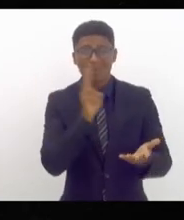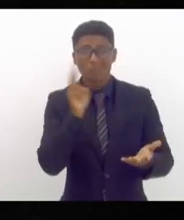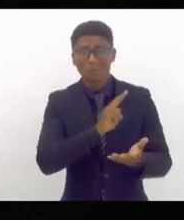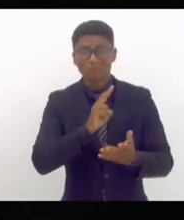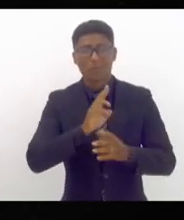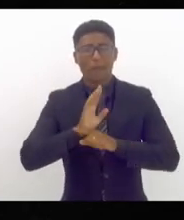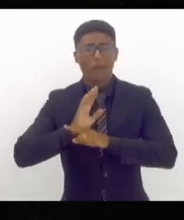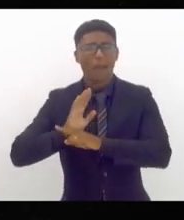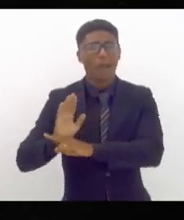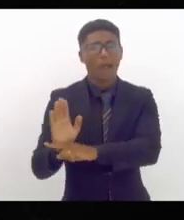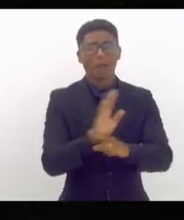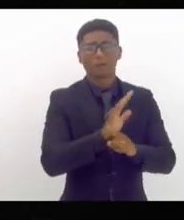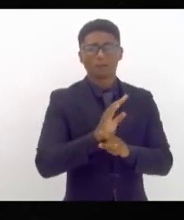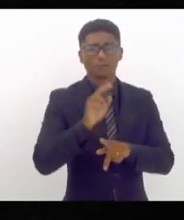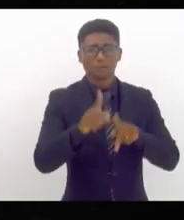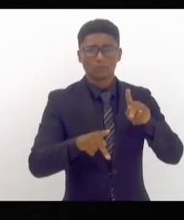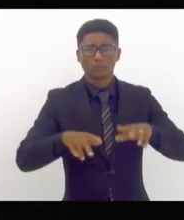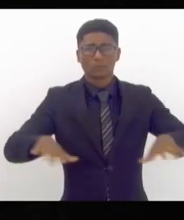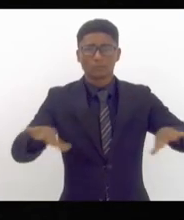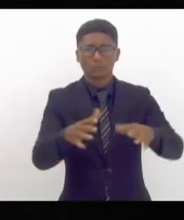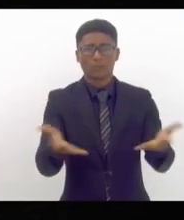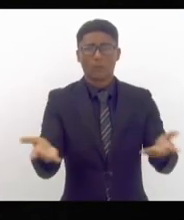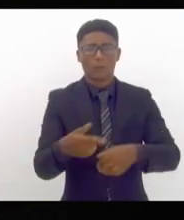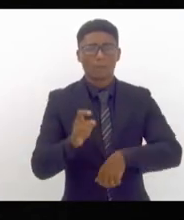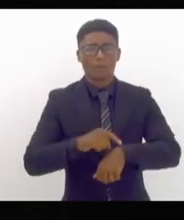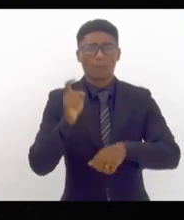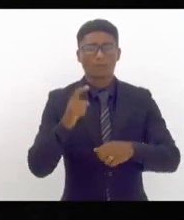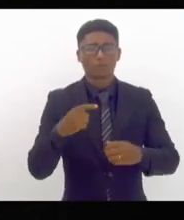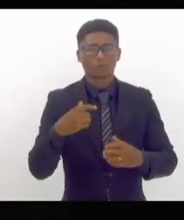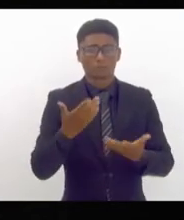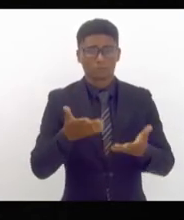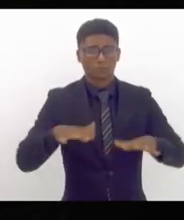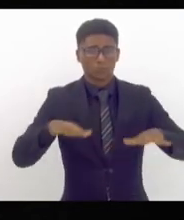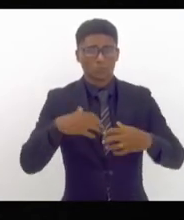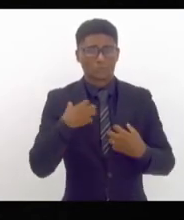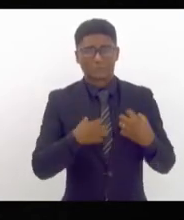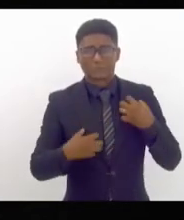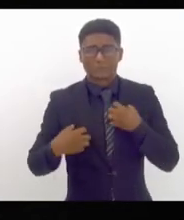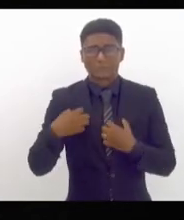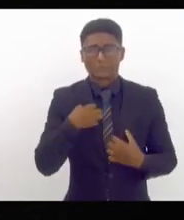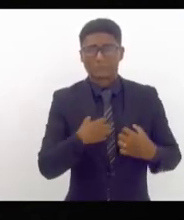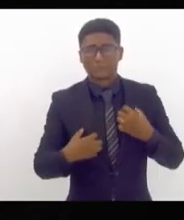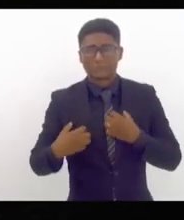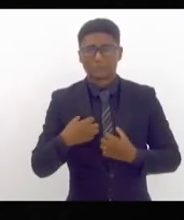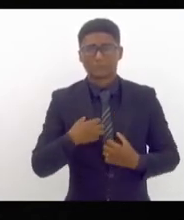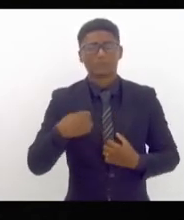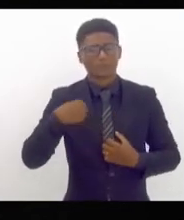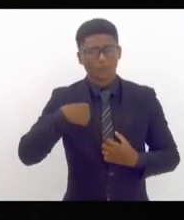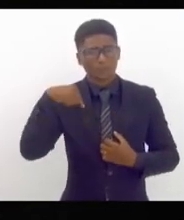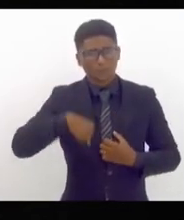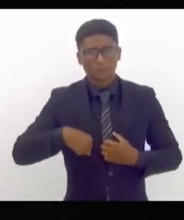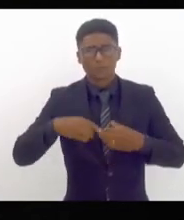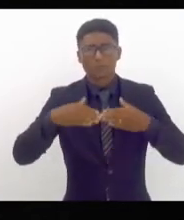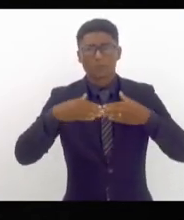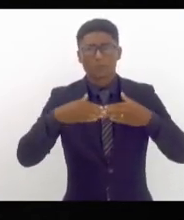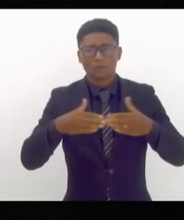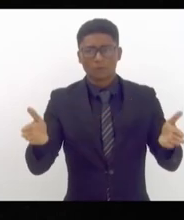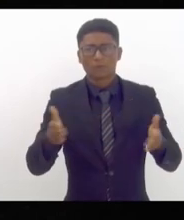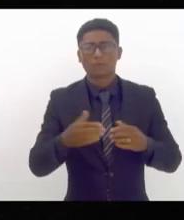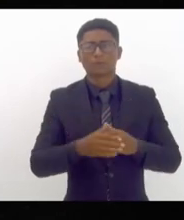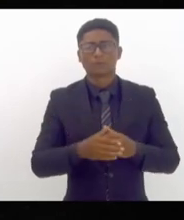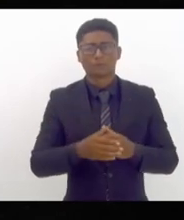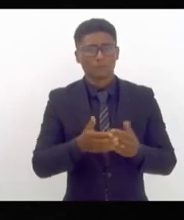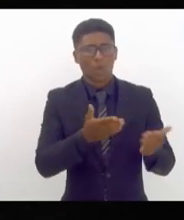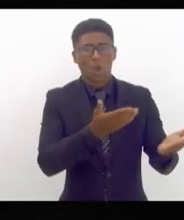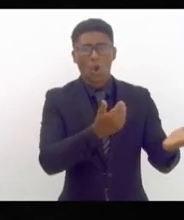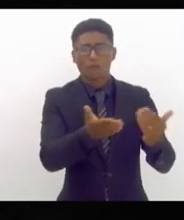que a população precisa nesse momento de tanta angústia e incerteza. Meu mandato segue à disposição, conversando